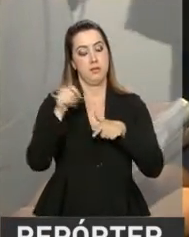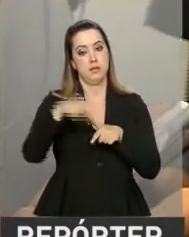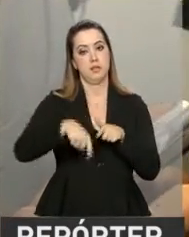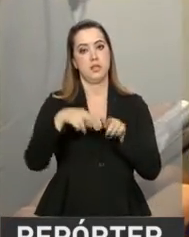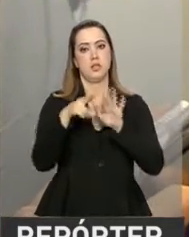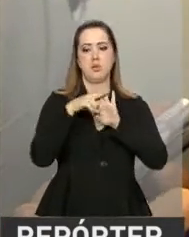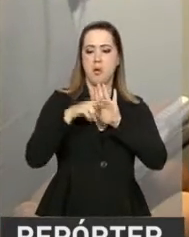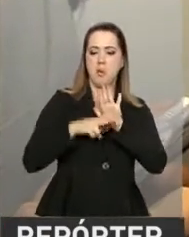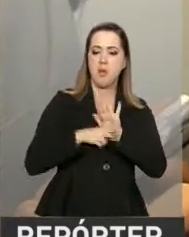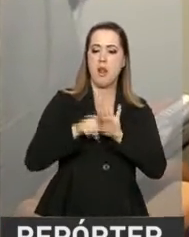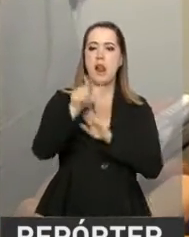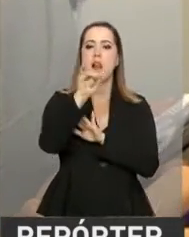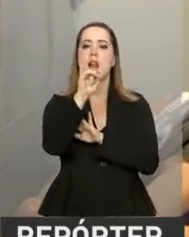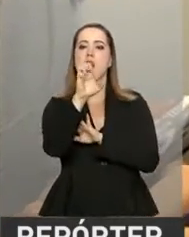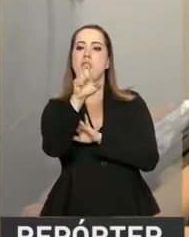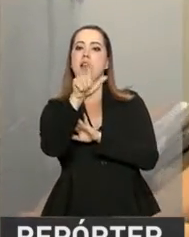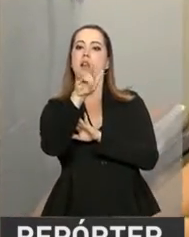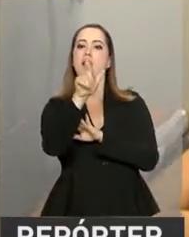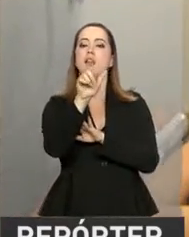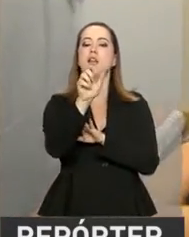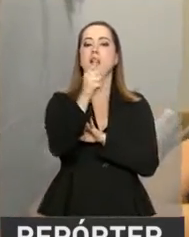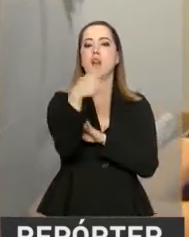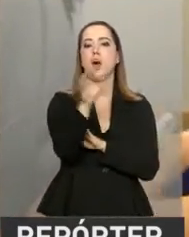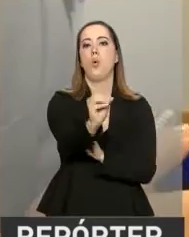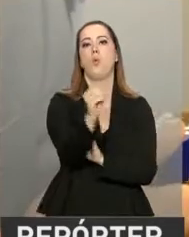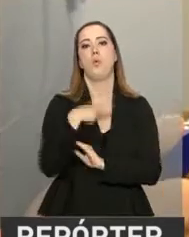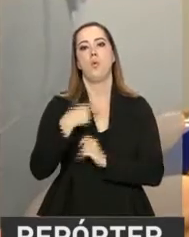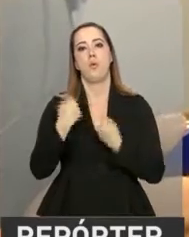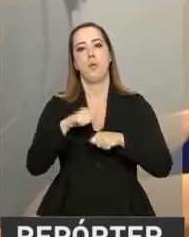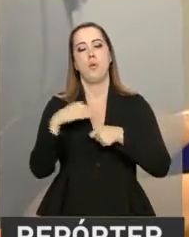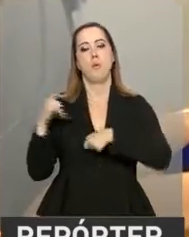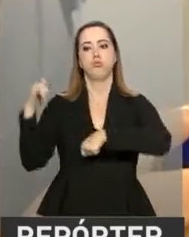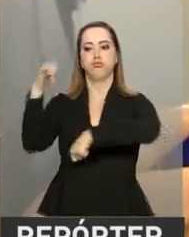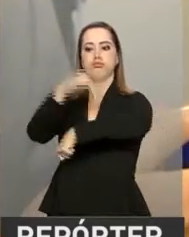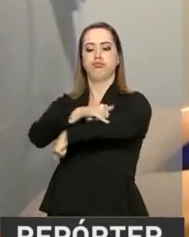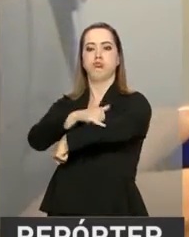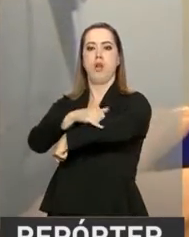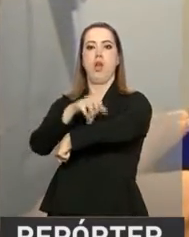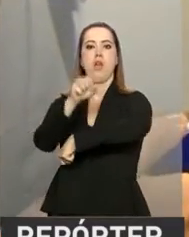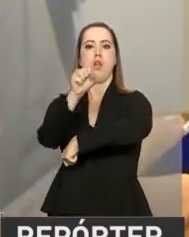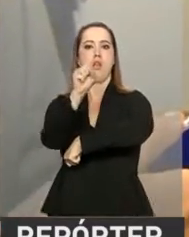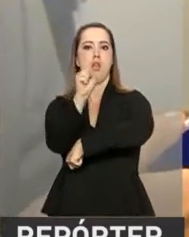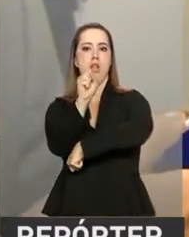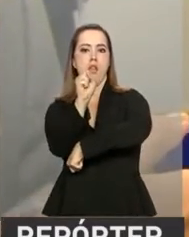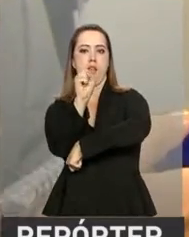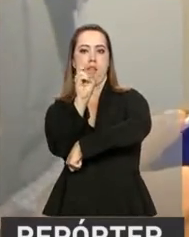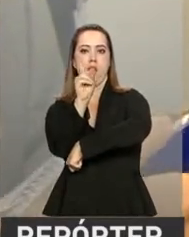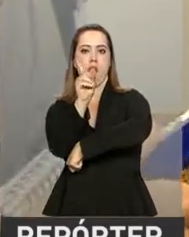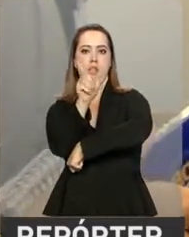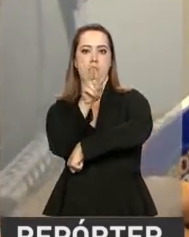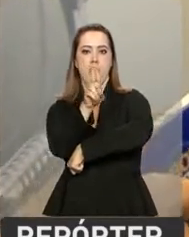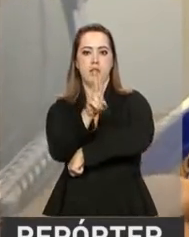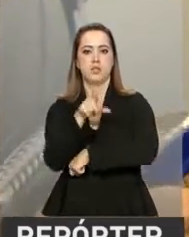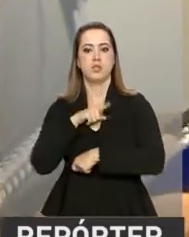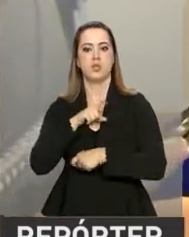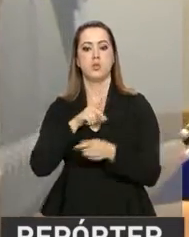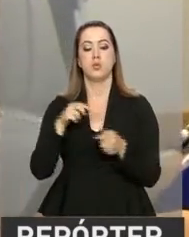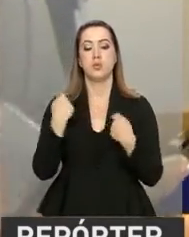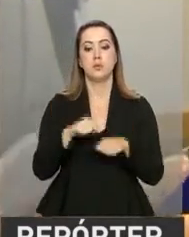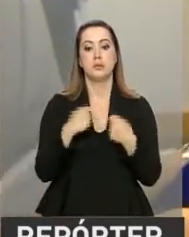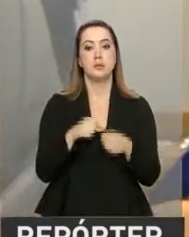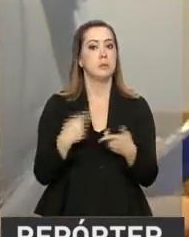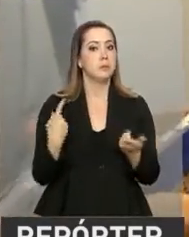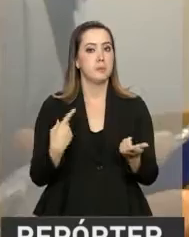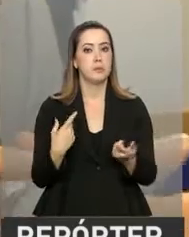nós tivemos aí longe por exemplo um exemplo todos conhecem o leilão do aeroporto do Galeão que houve um anjo de quase trezentos por cento